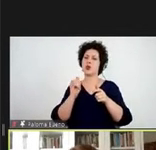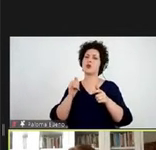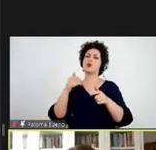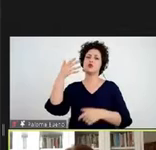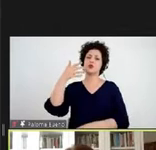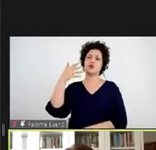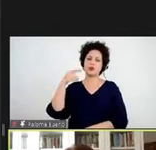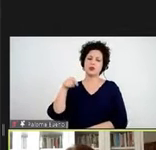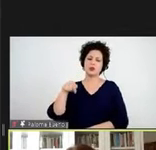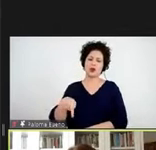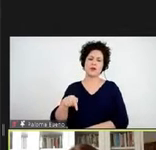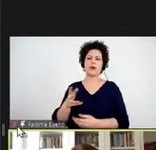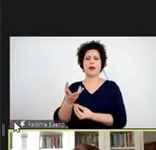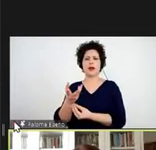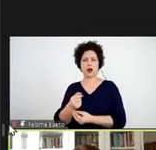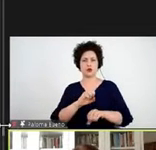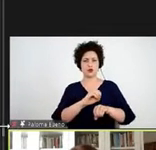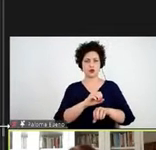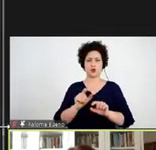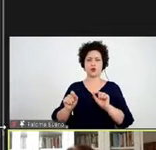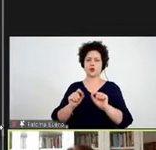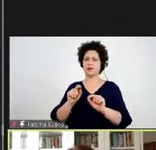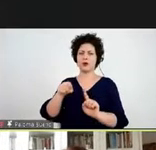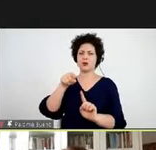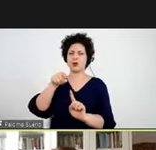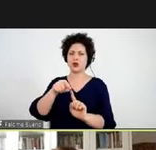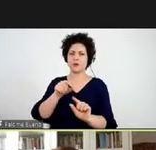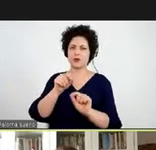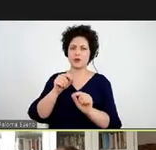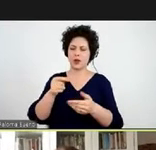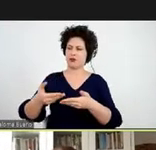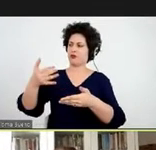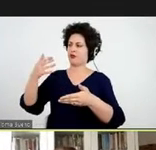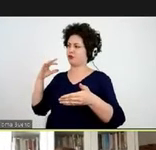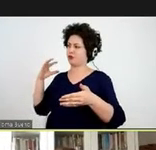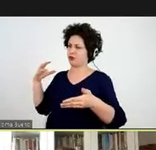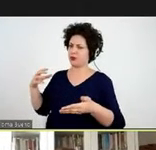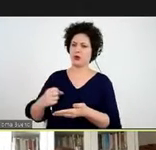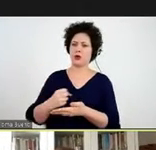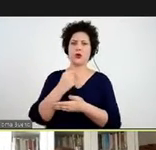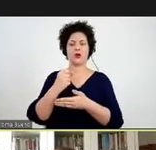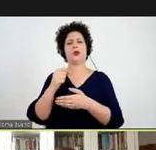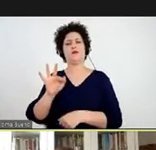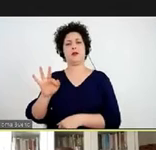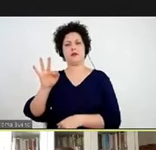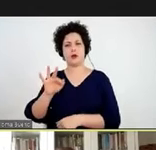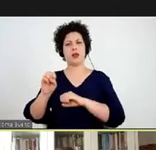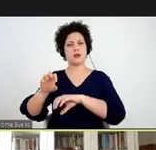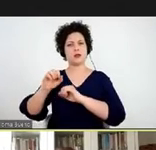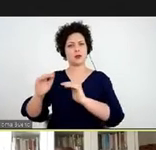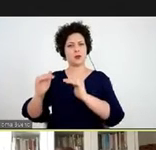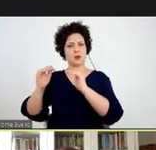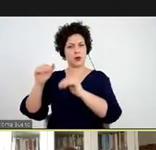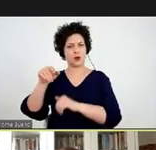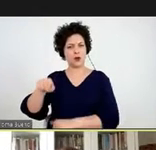tinha como proposta a reconstituição da memória do ensino superior em artes de nosso estado, Espírito